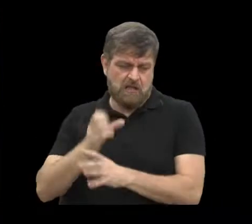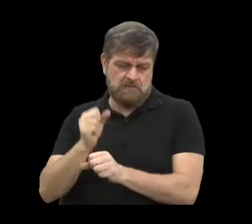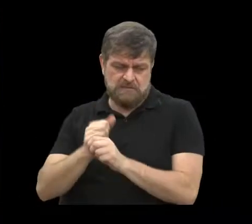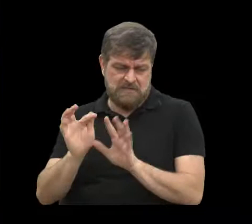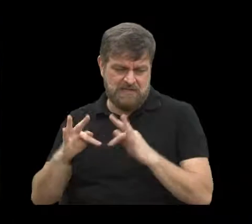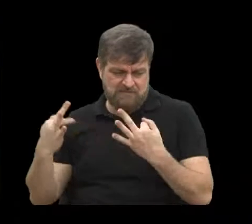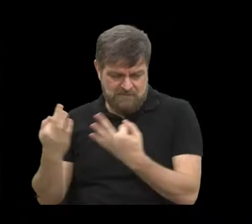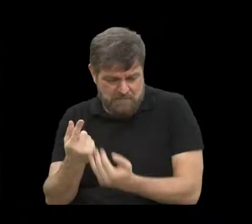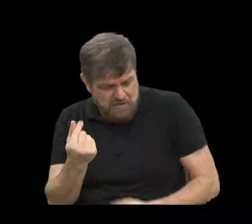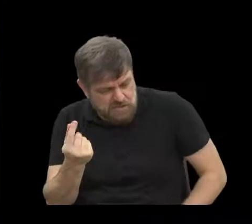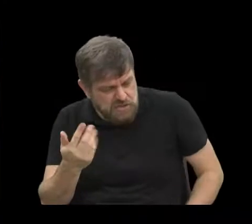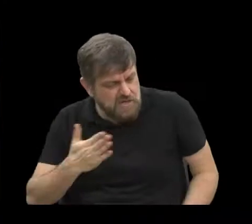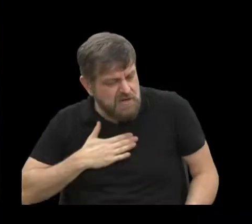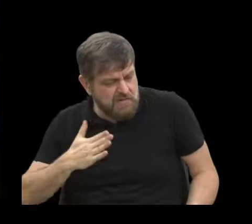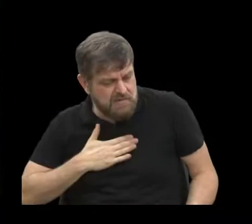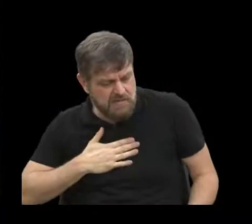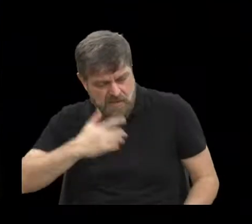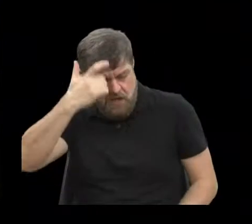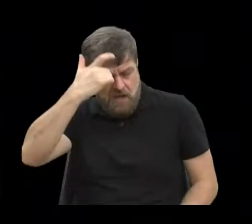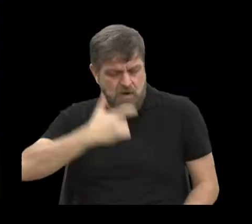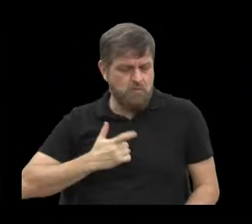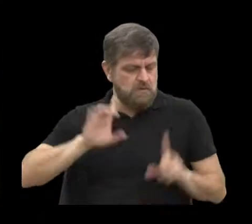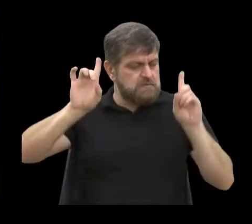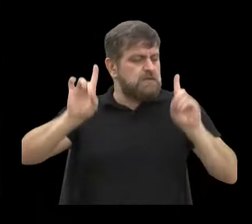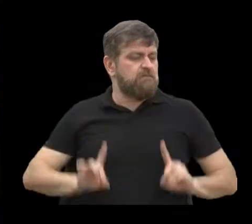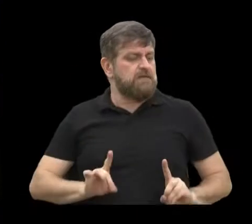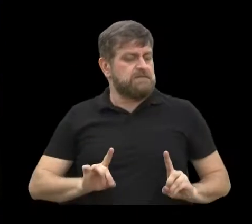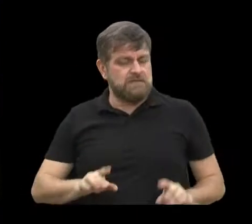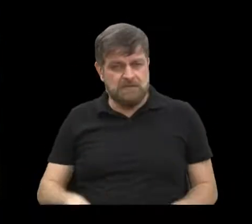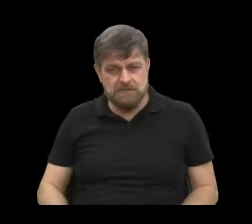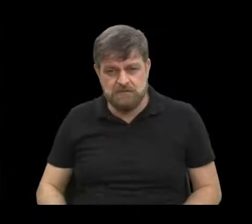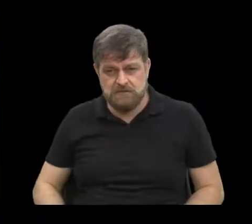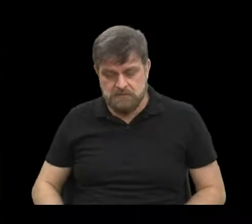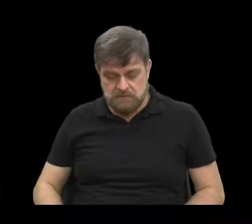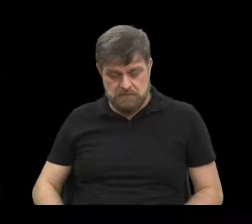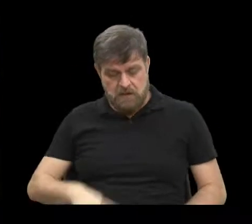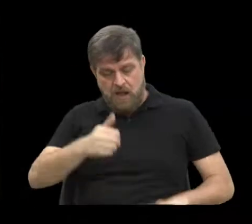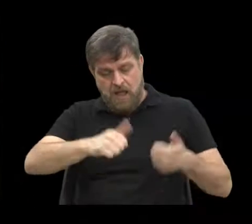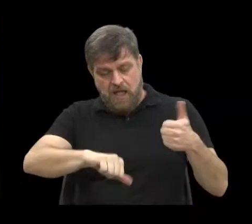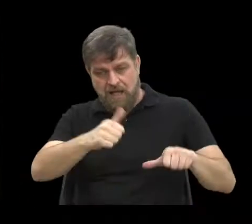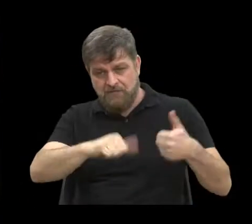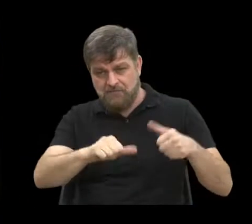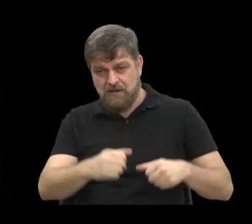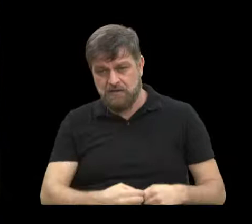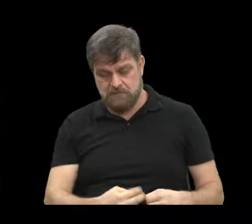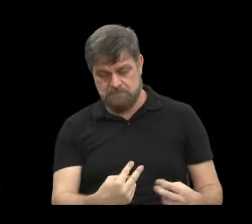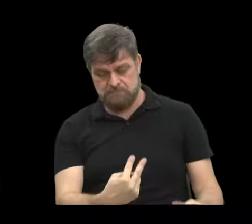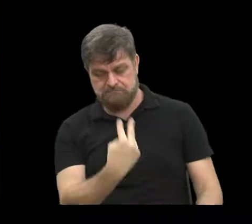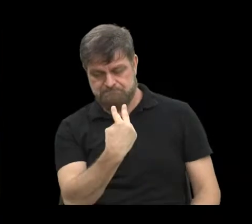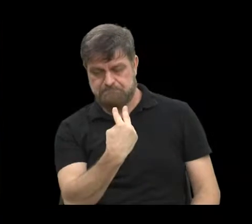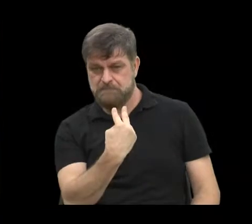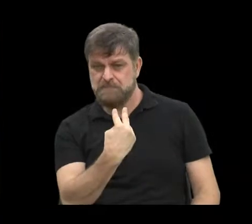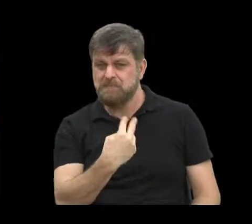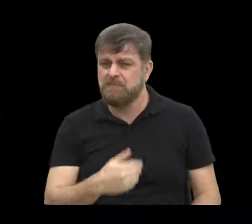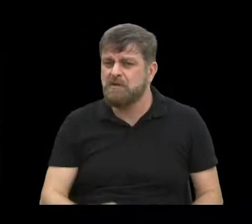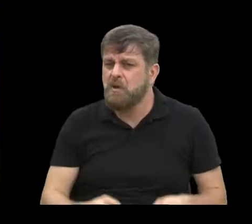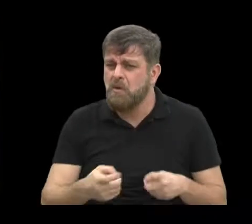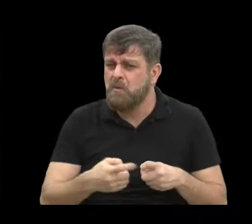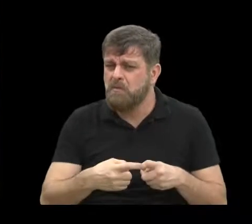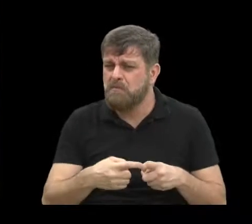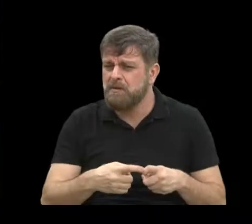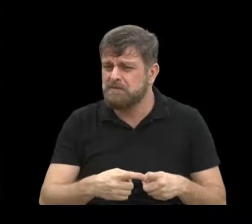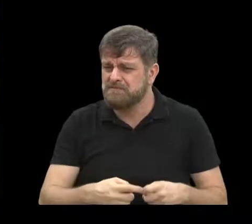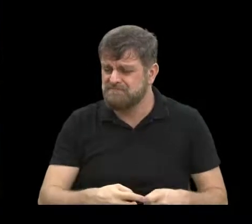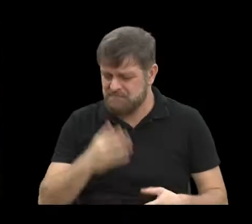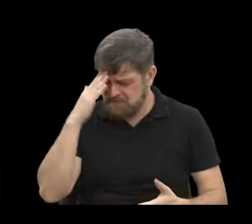per capita, ou eu, como pessoa com deficiência, fui avaliado pelo Serviço Social e pela perícia médica do INSS e